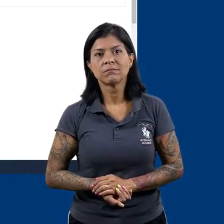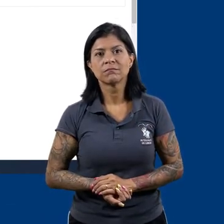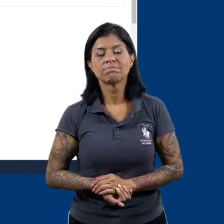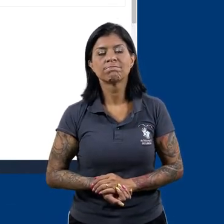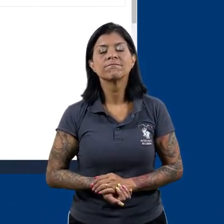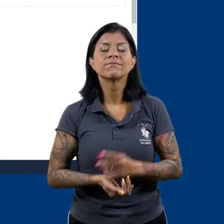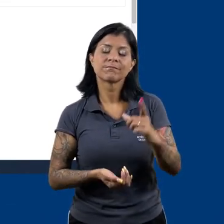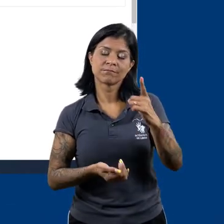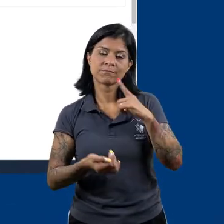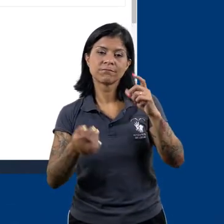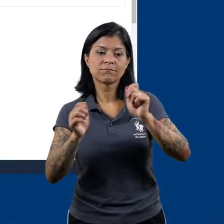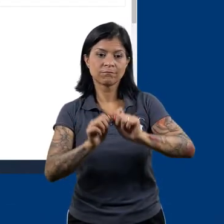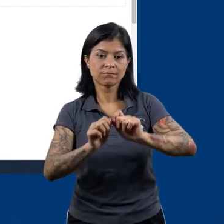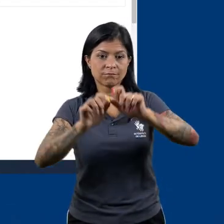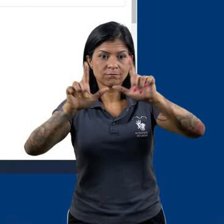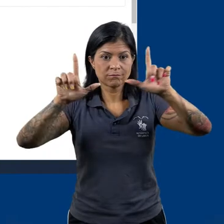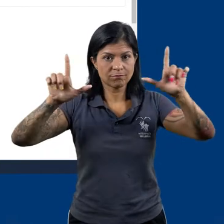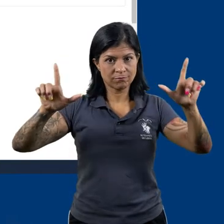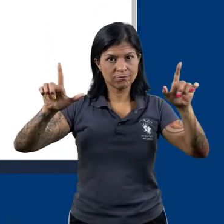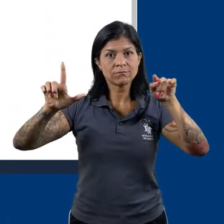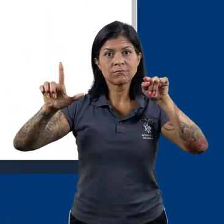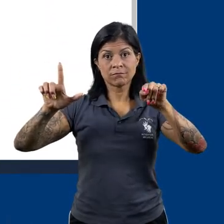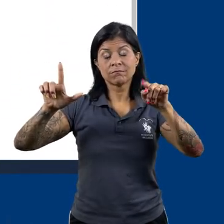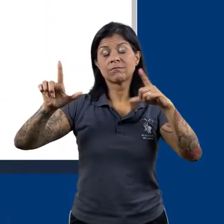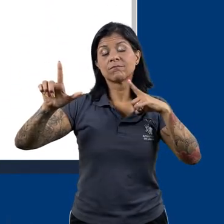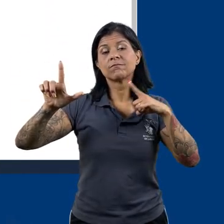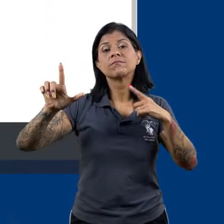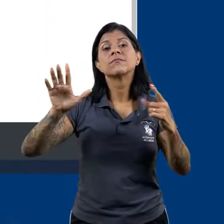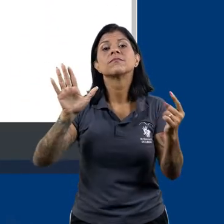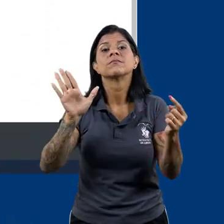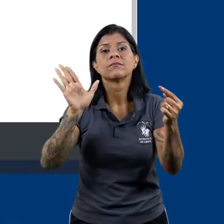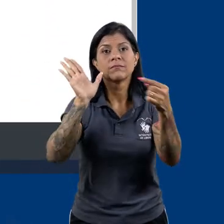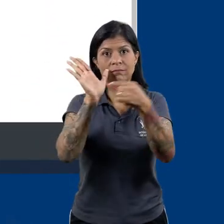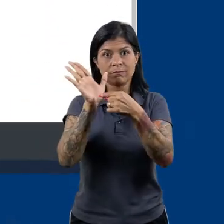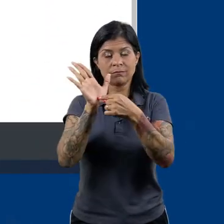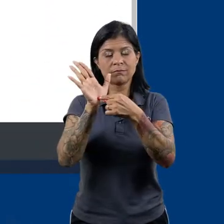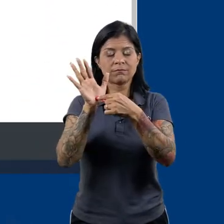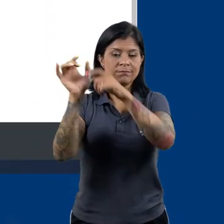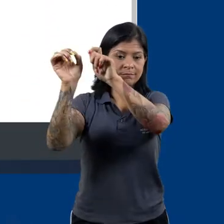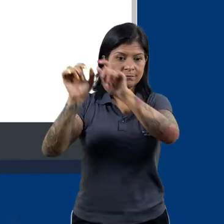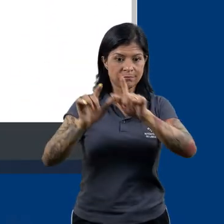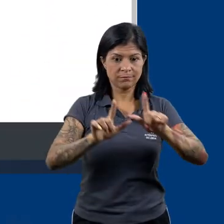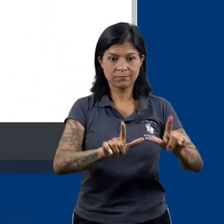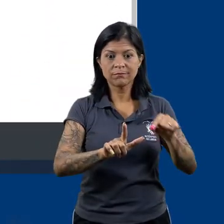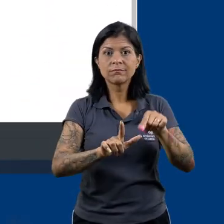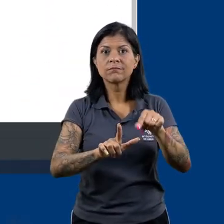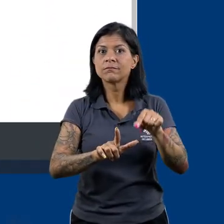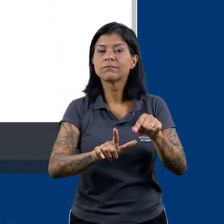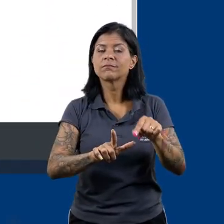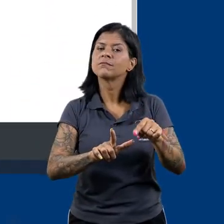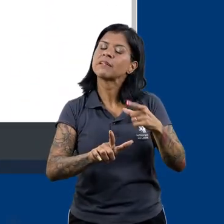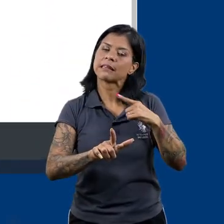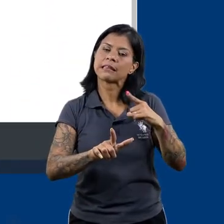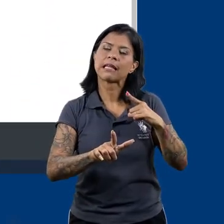E aí a esquerda olá olá é inferior